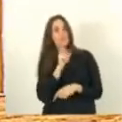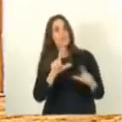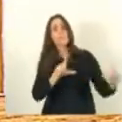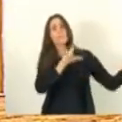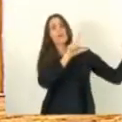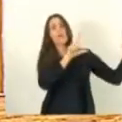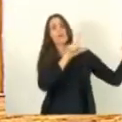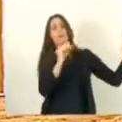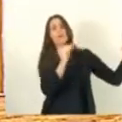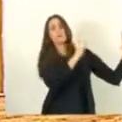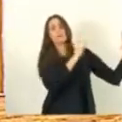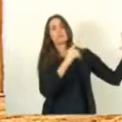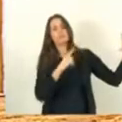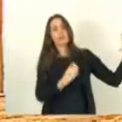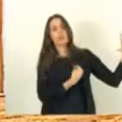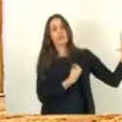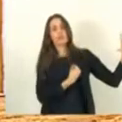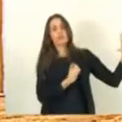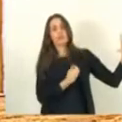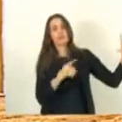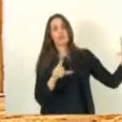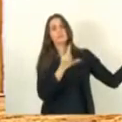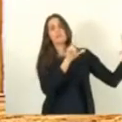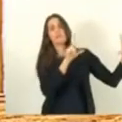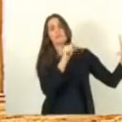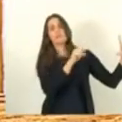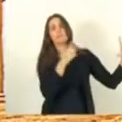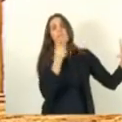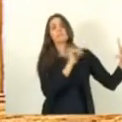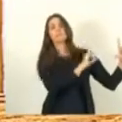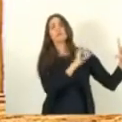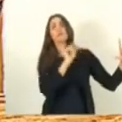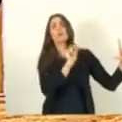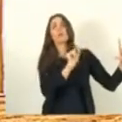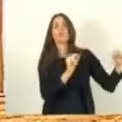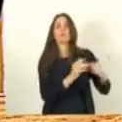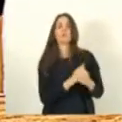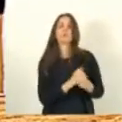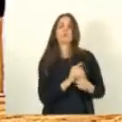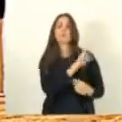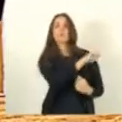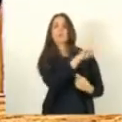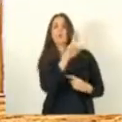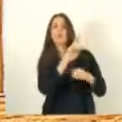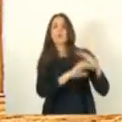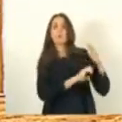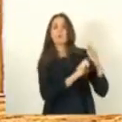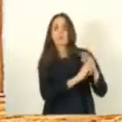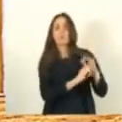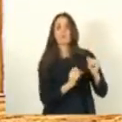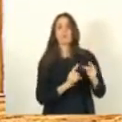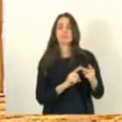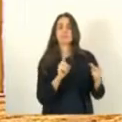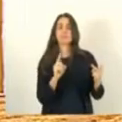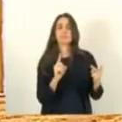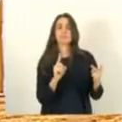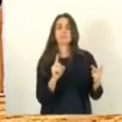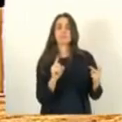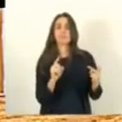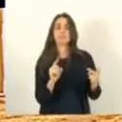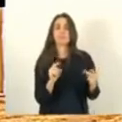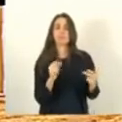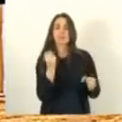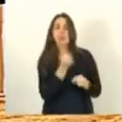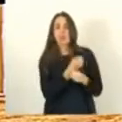uma placa, deputado Adilson. E a placa diz lá o nome da empresa, está escrito